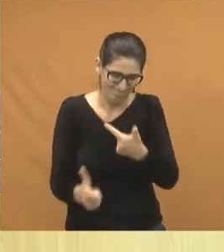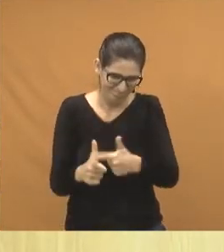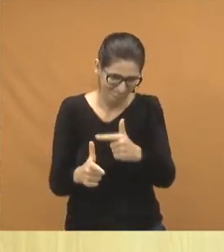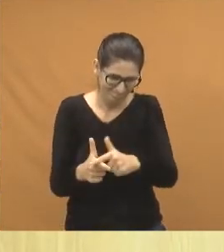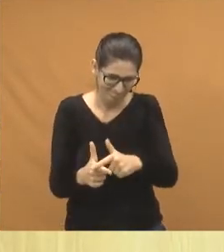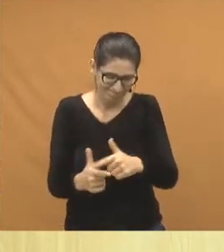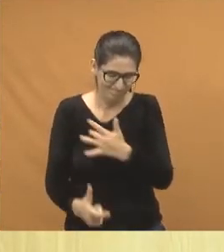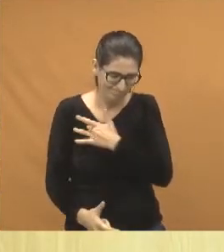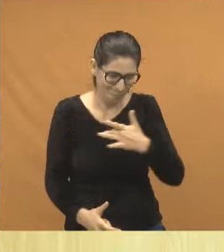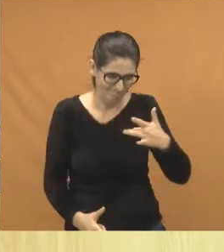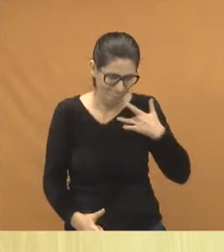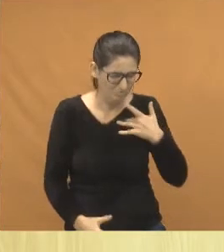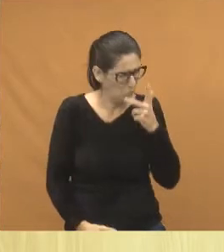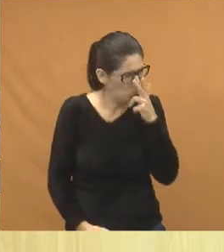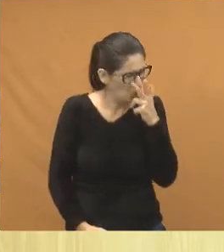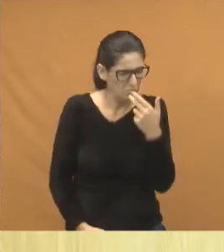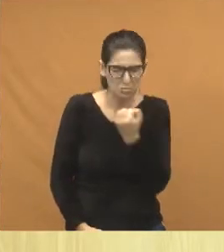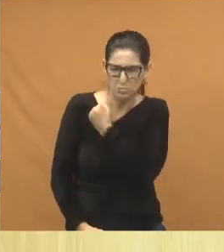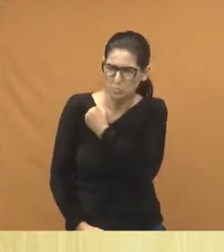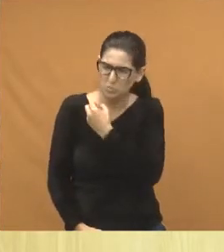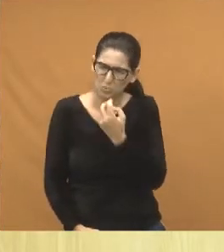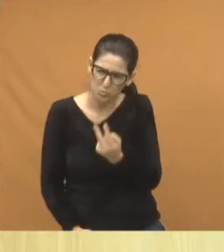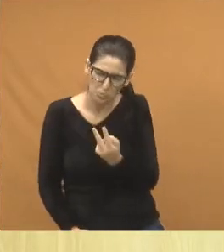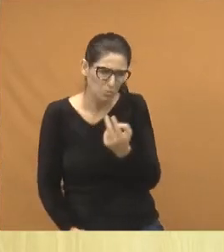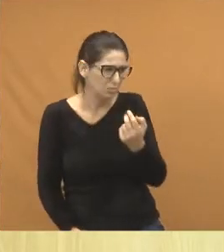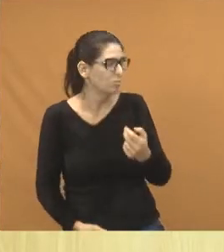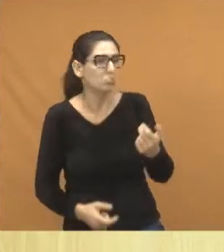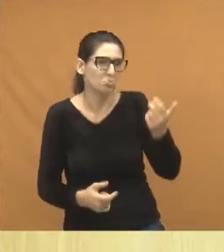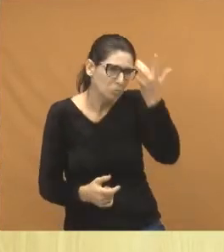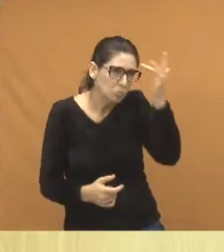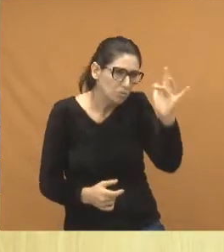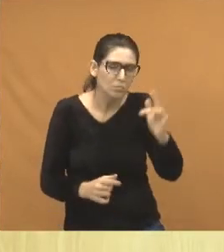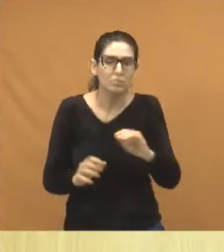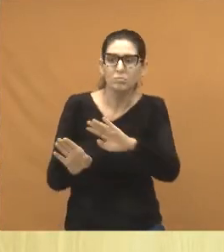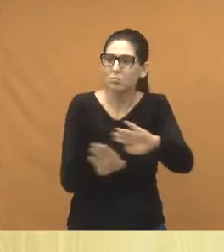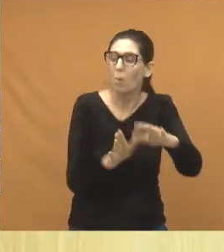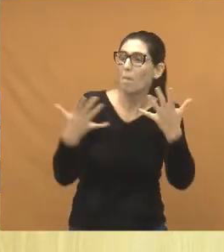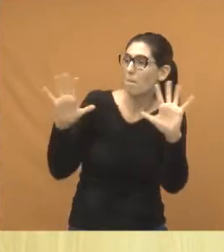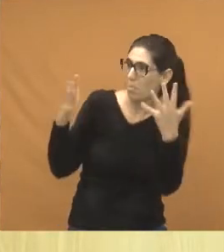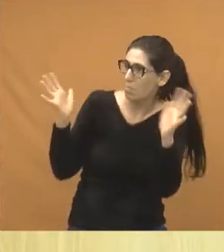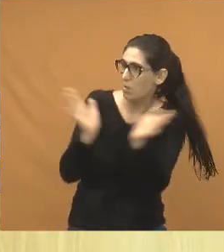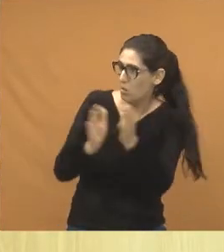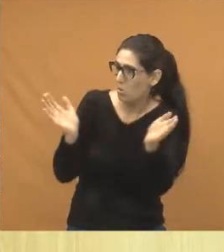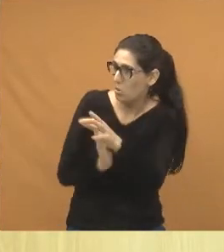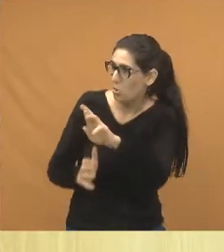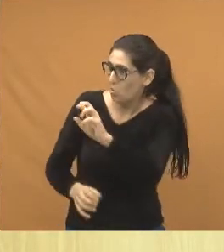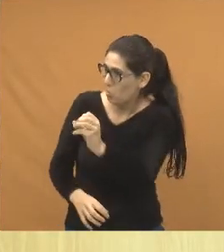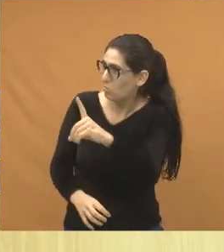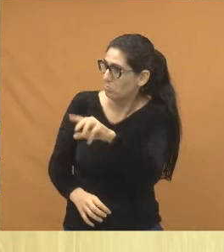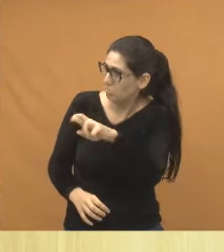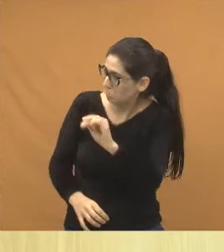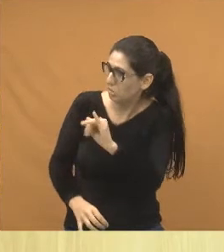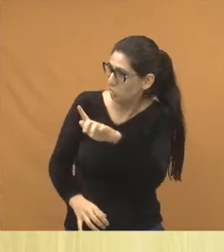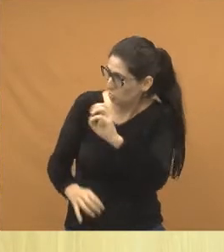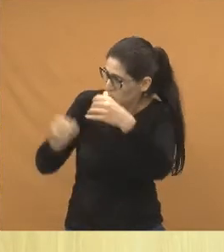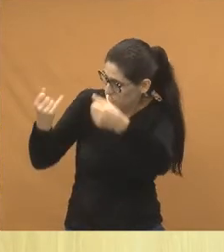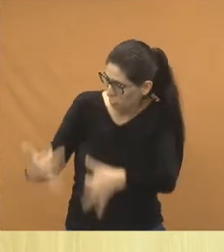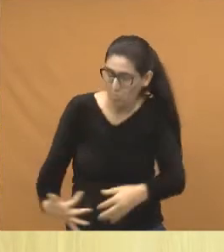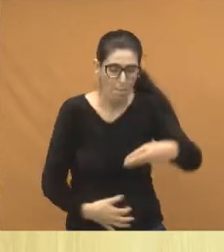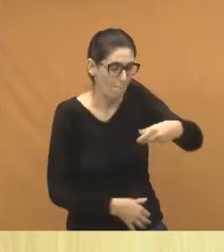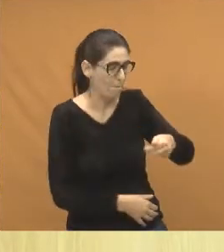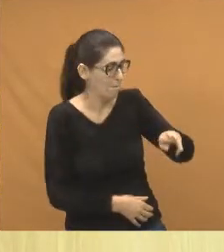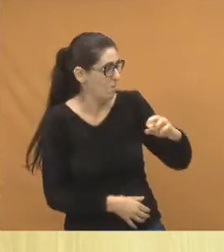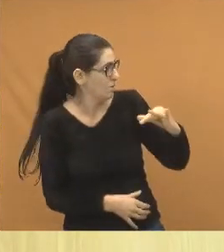talvez tipo 2, não sei. Quero parabenizar o Dr. Rodrigo pela explanação, pela explicação, doutora Márcia, que entendem sobre